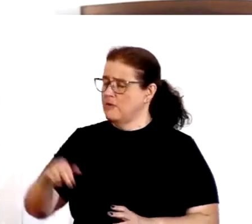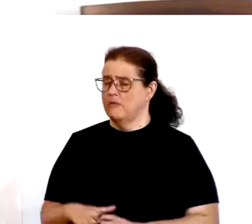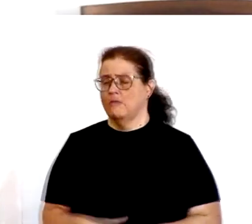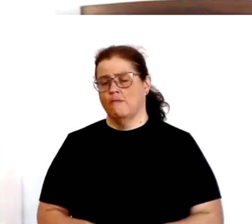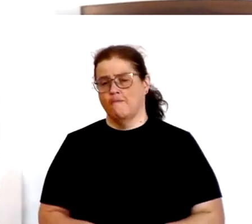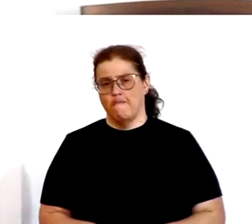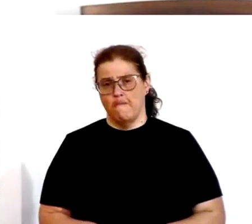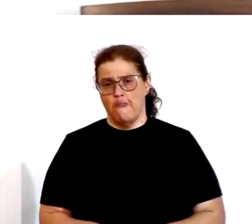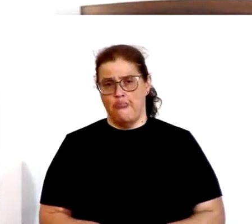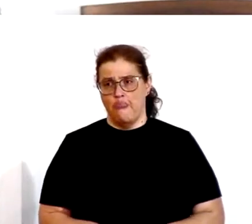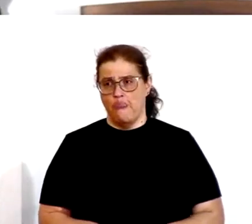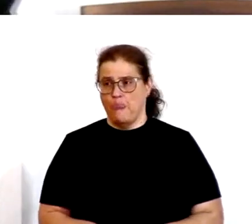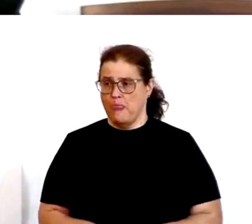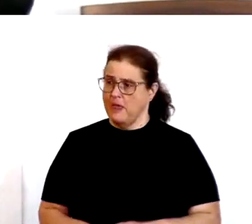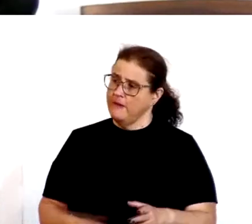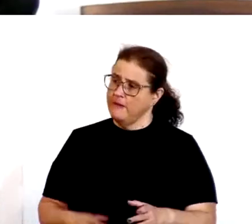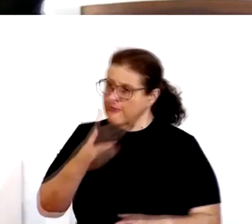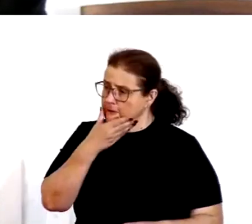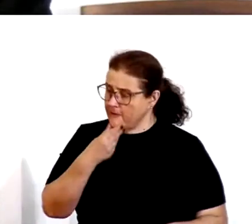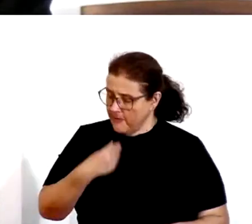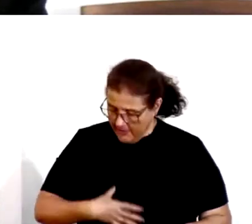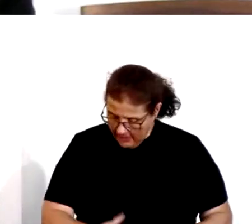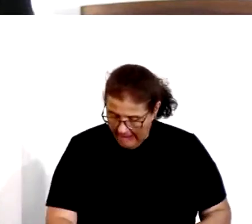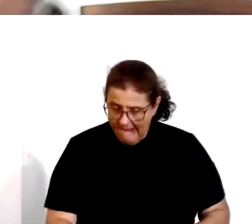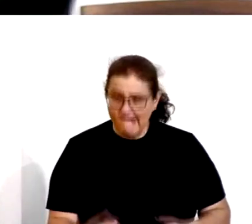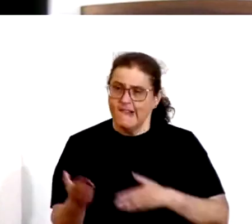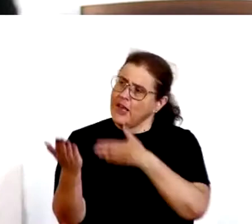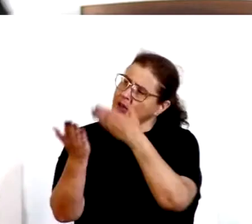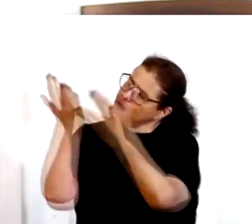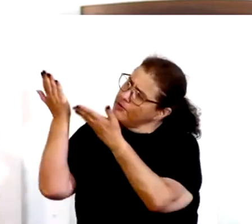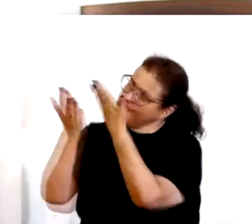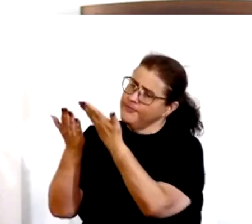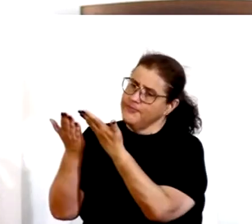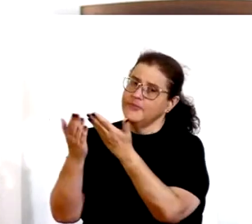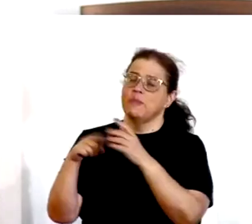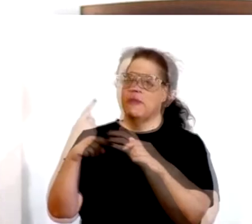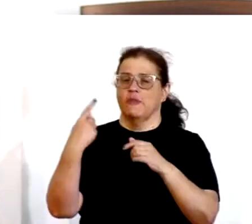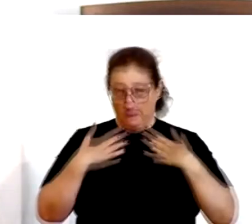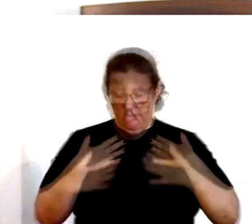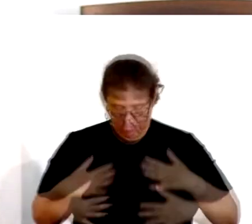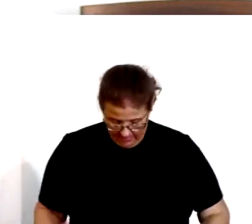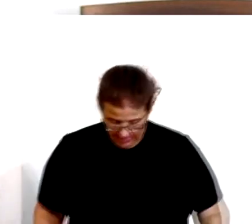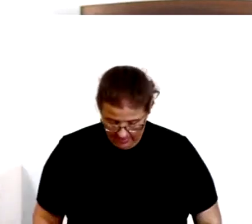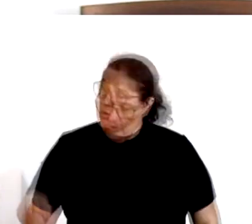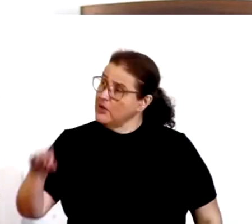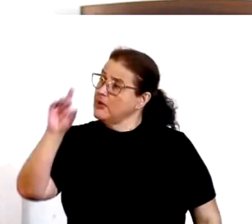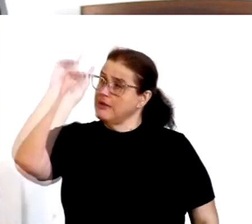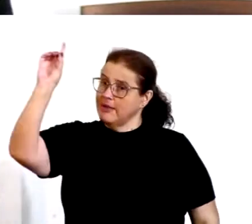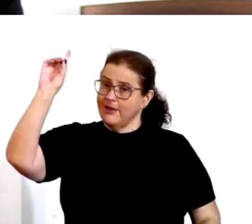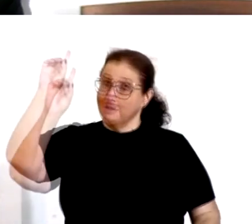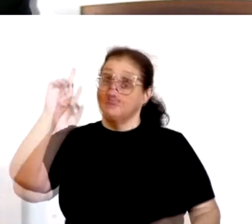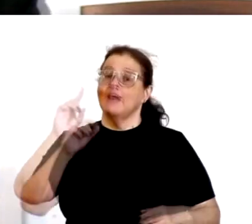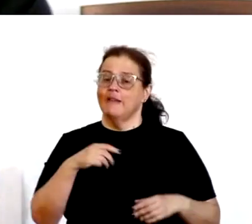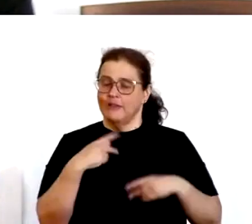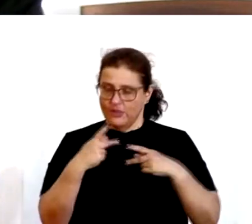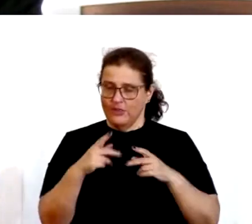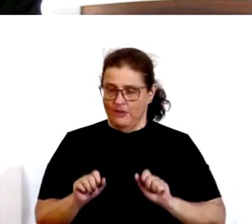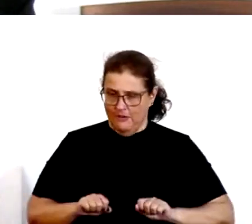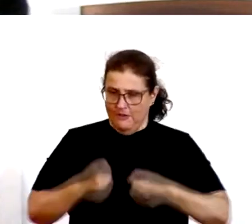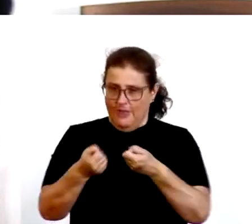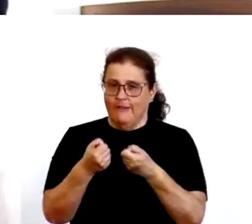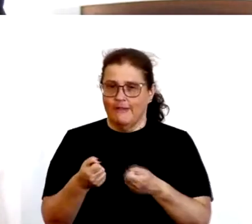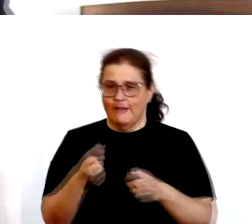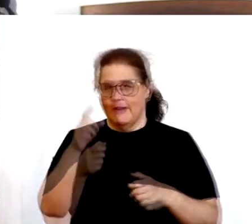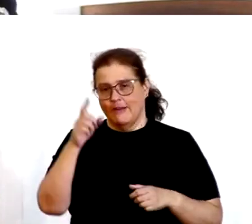proceder. Depois ele fala dos servos e senhores, fala da armadura de Deus, para a gente poder enfrentar os dias maus. E assim